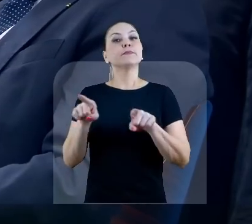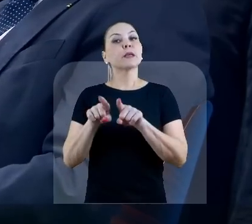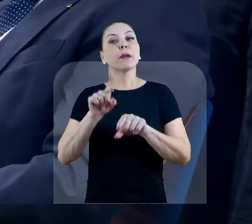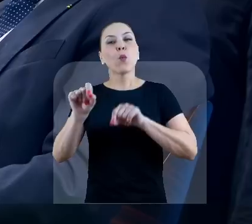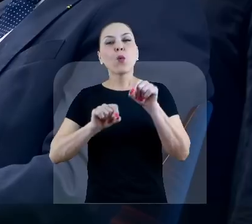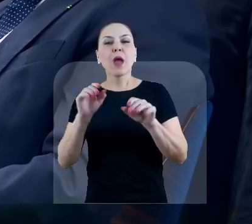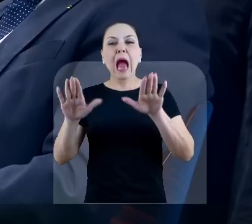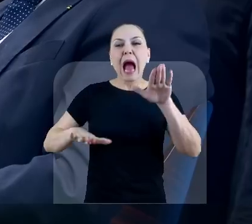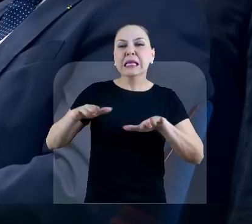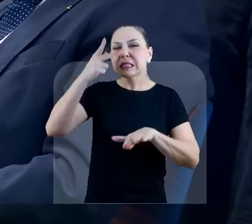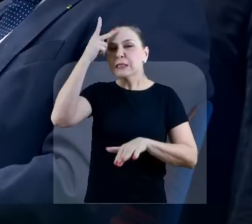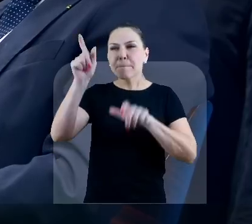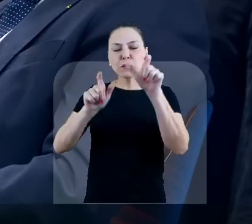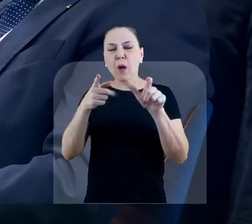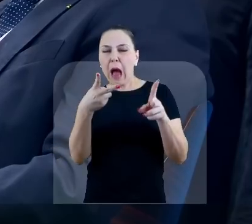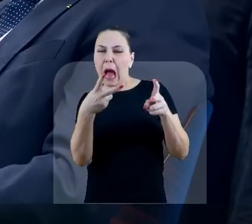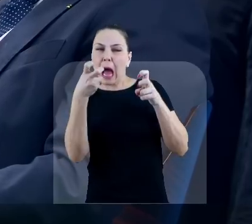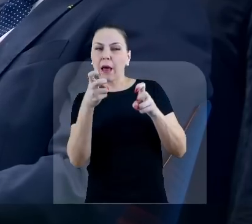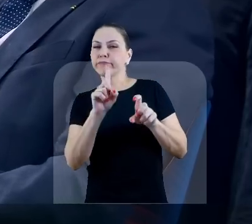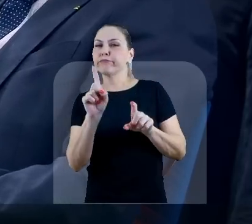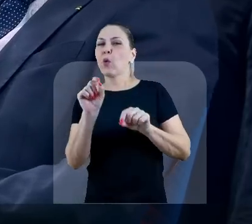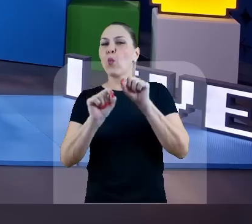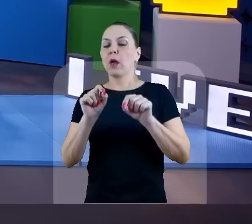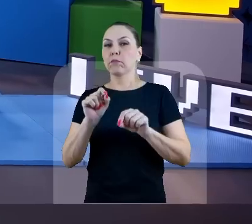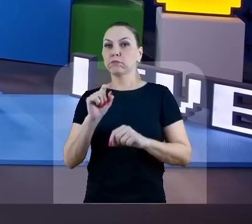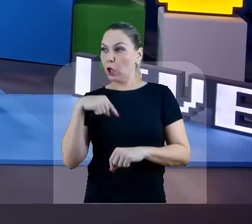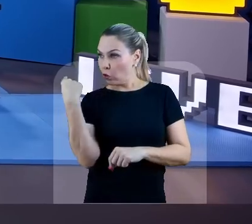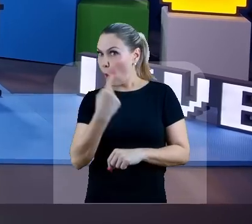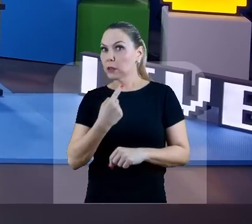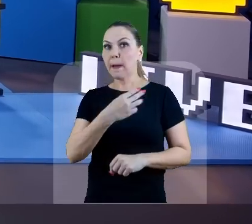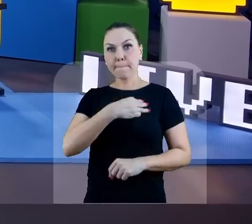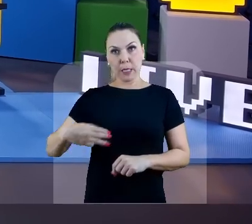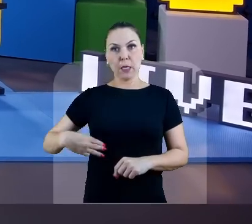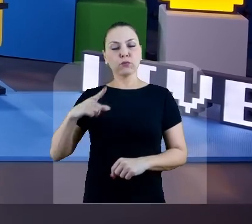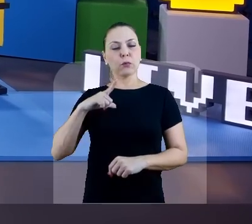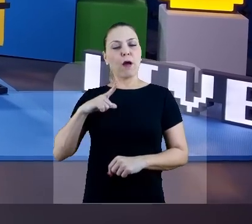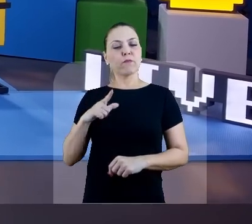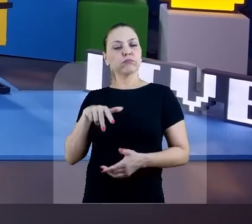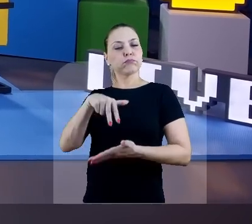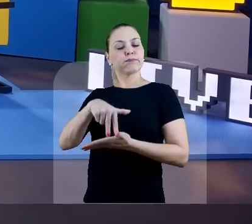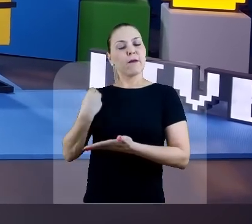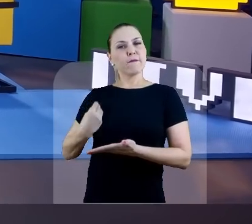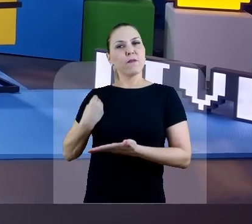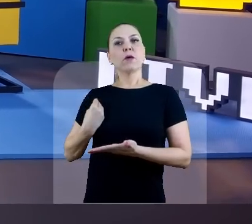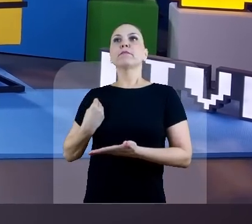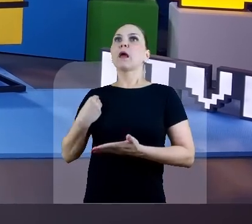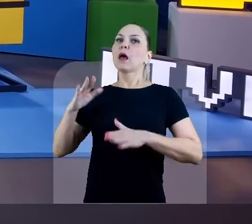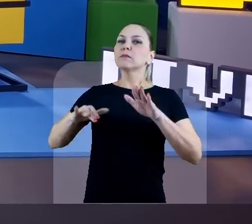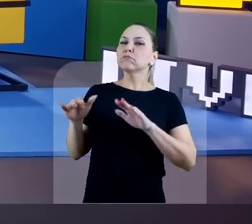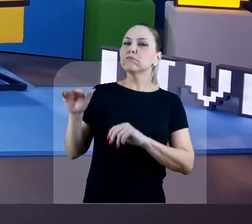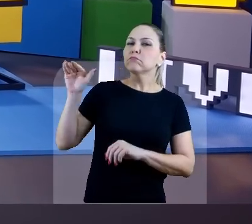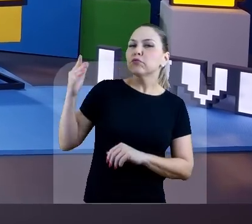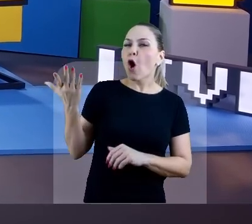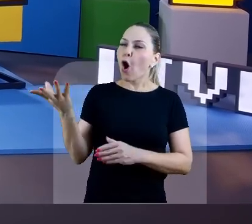também, que às vezes o pessoal não presta atenção, mas a gente estava ali como ministro. Quantas vezes eu chegava para ele, eu e outros também, falava assim,